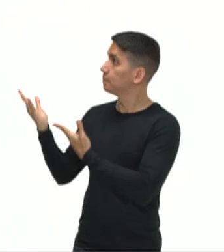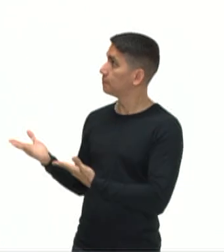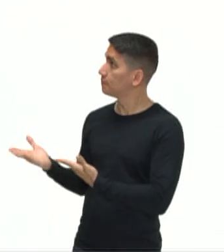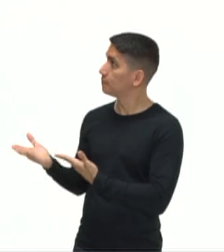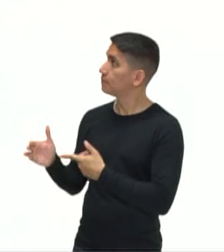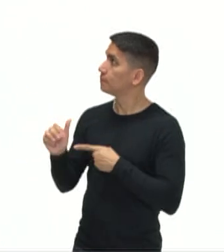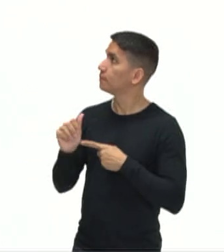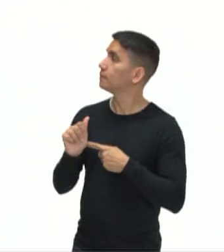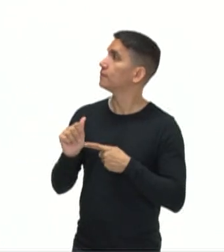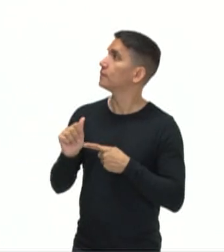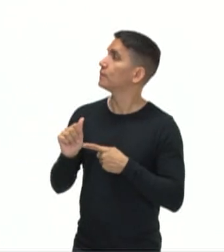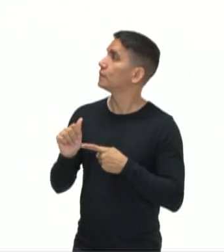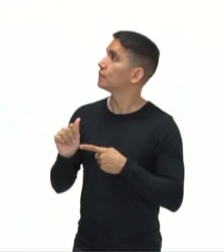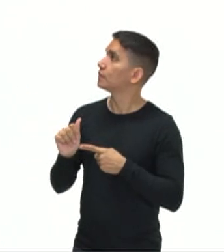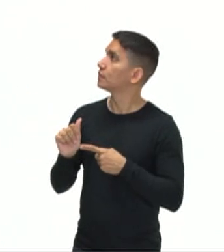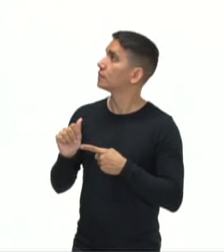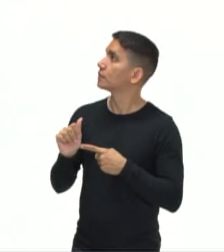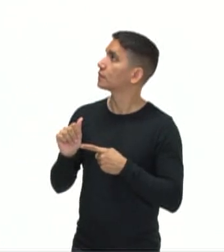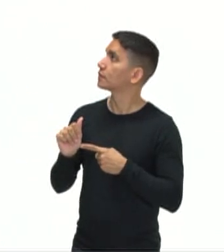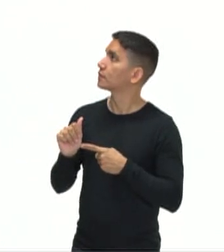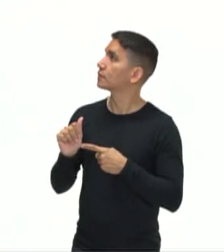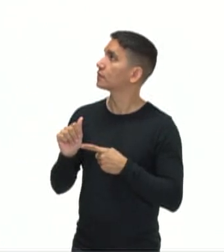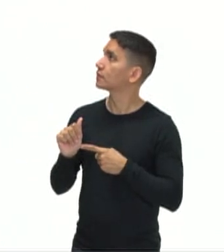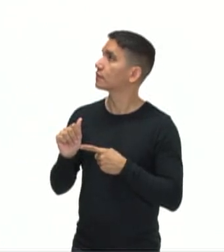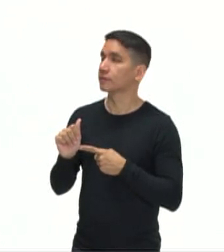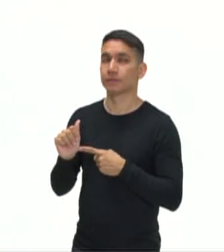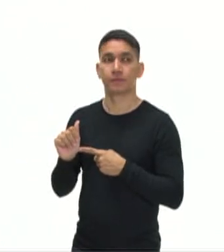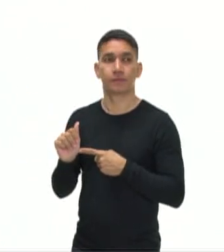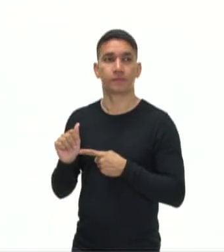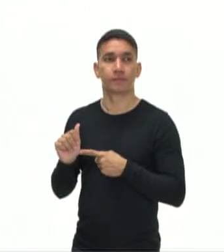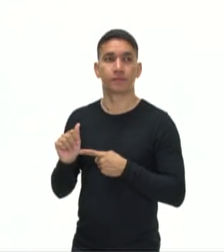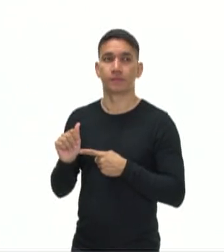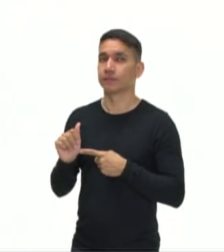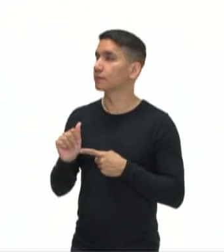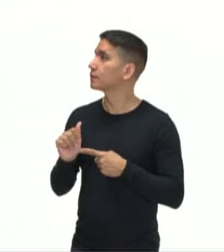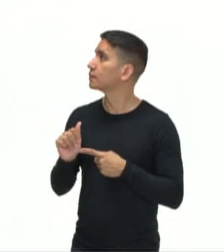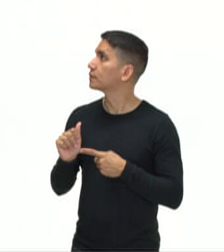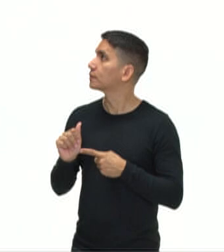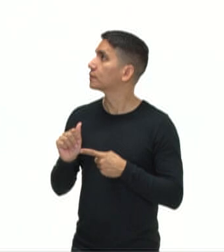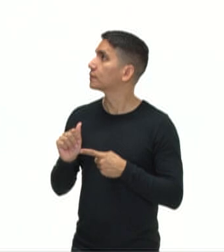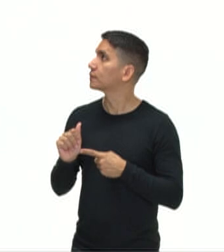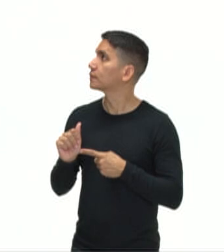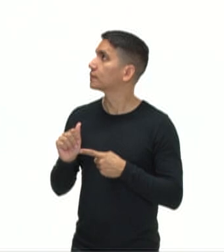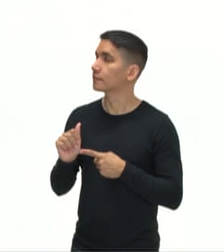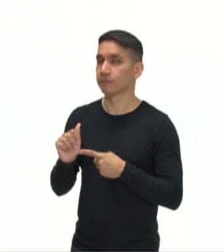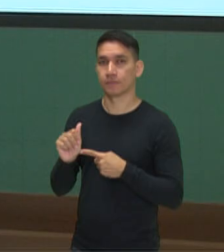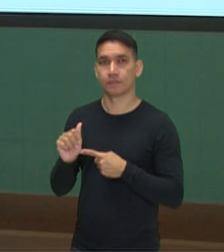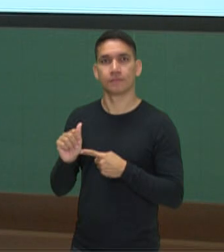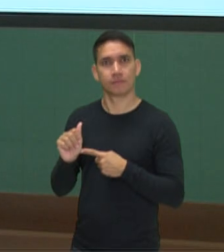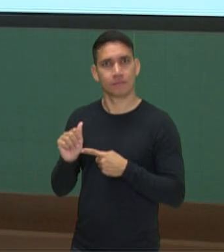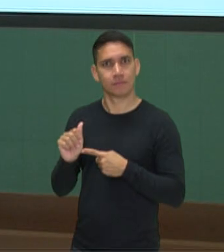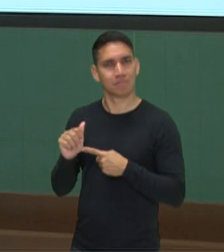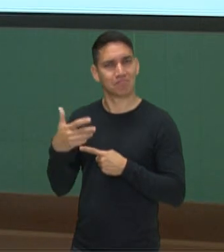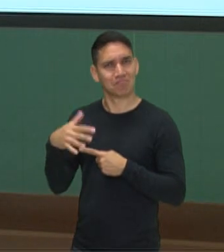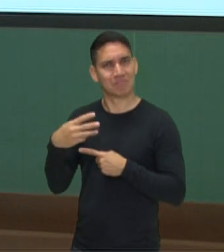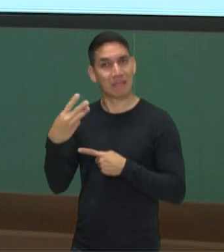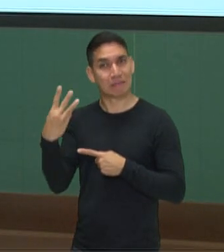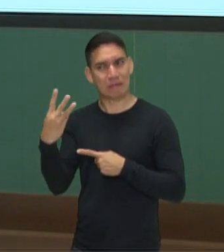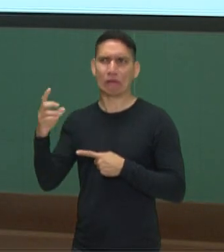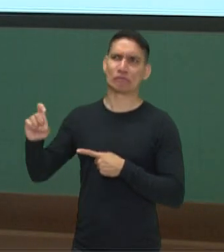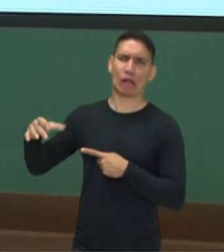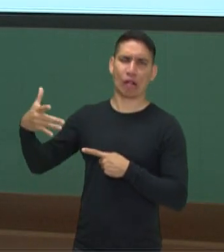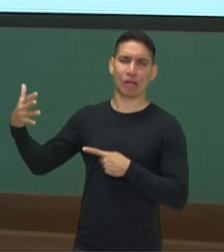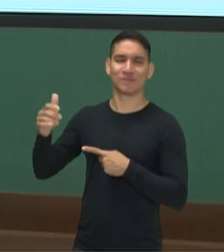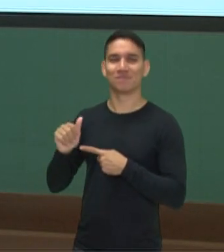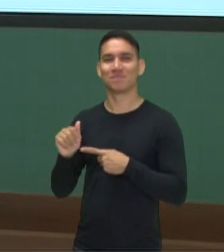A, 15x ao quadrado mais 3x, mais 33x divididos por 3x. É muito 3 e muito x, né?